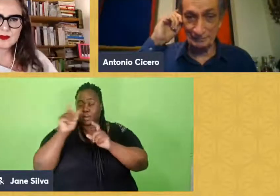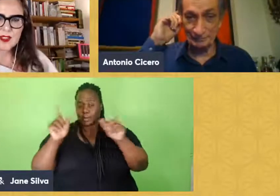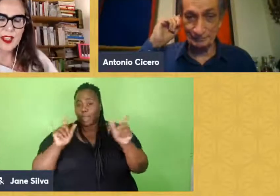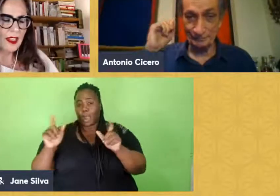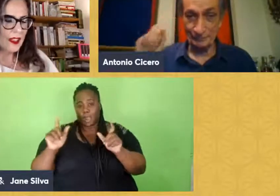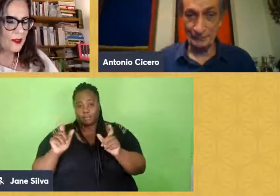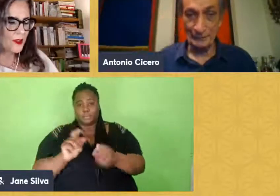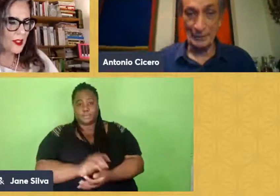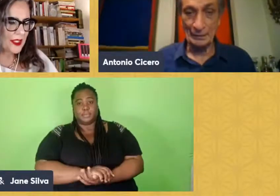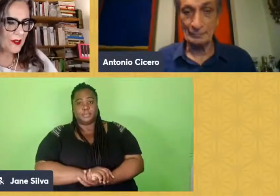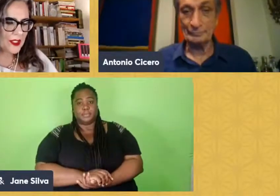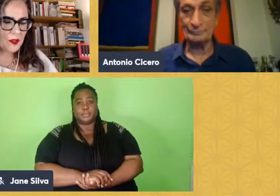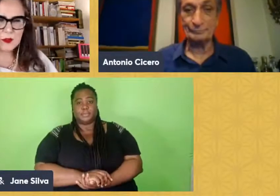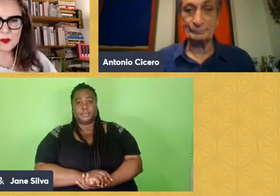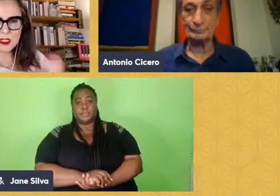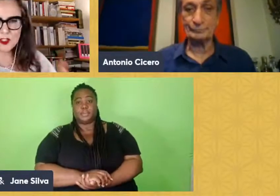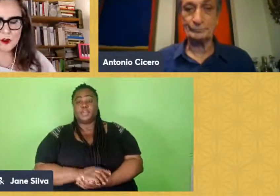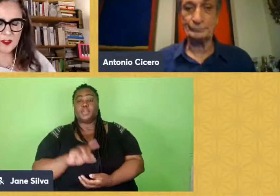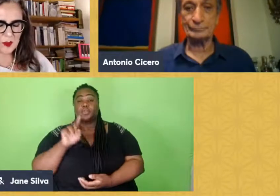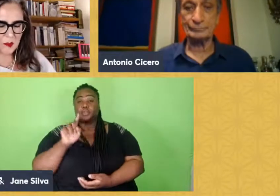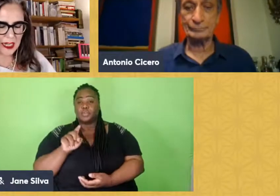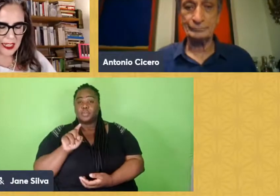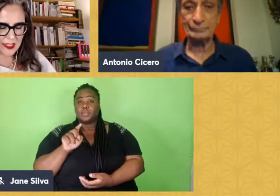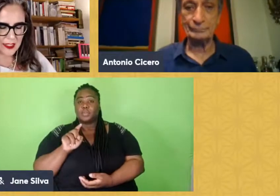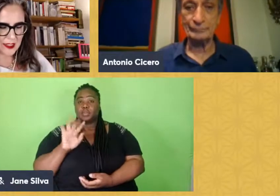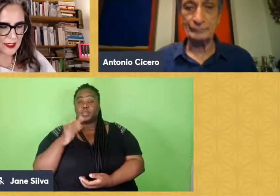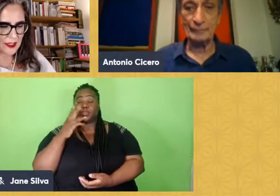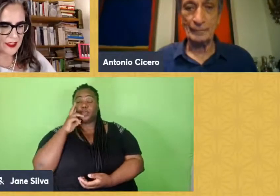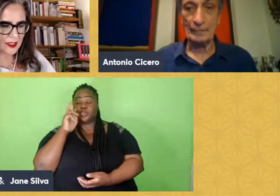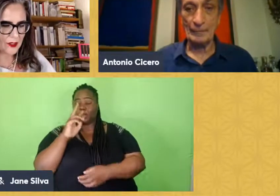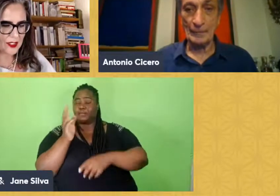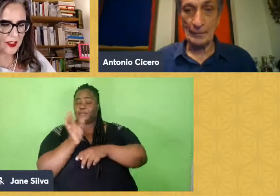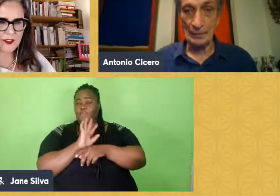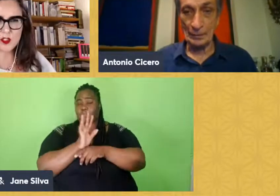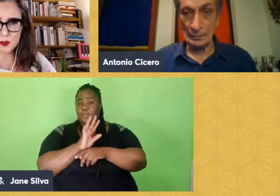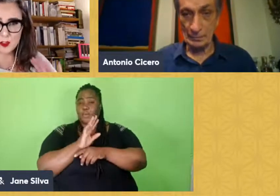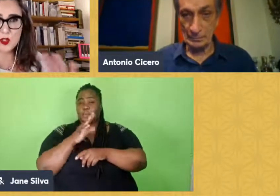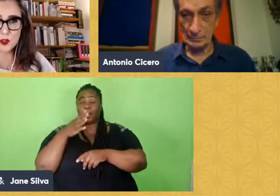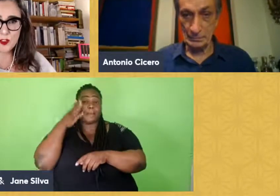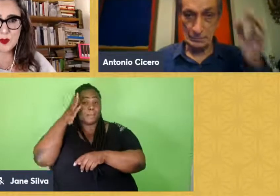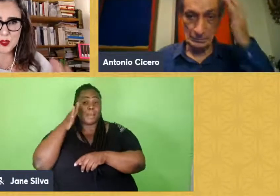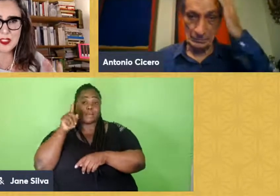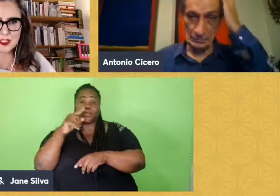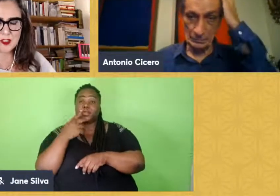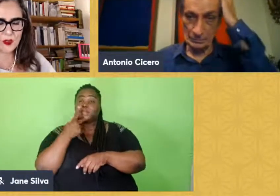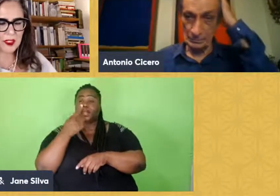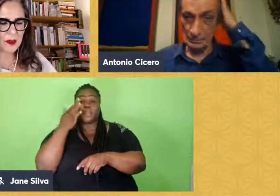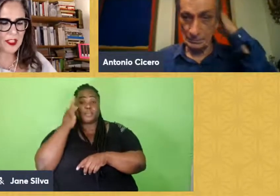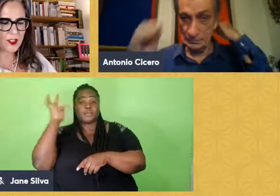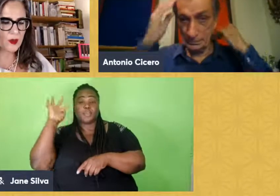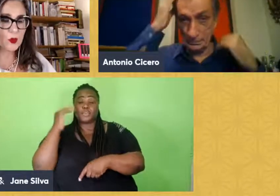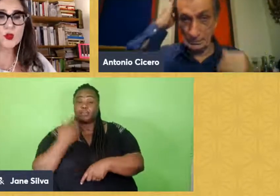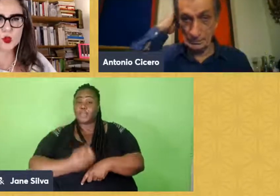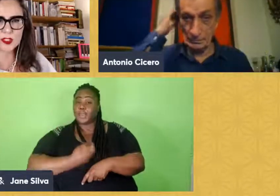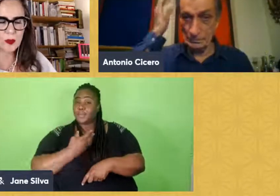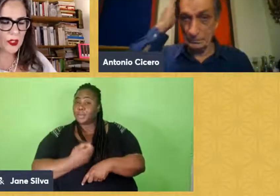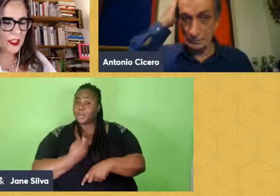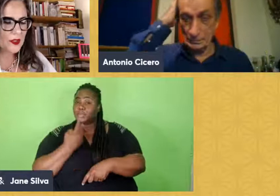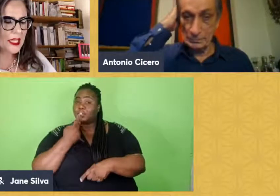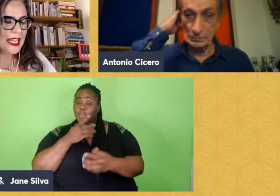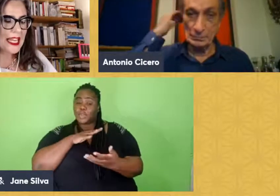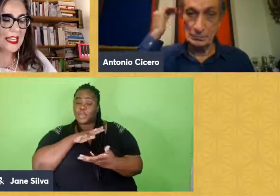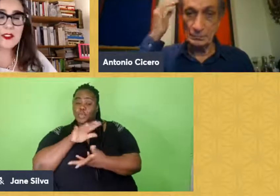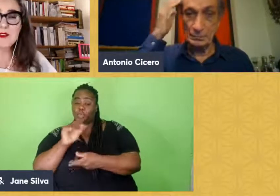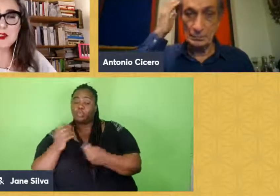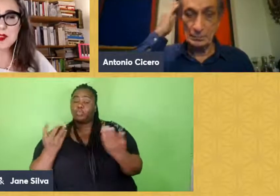faculdades. Você assistiu uma vez uma palestra em que você falava sobre filosofia e poesia justamente no mundo